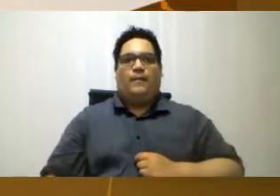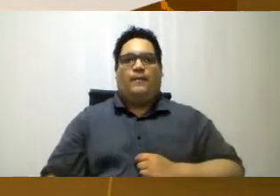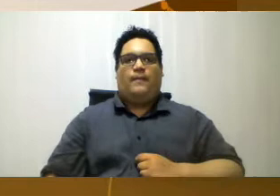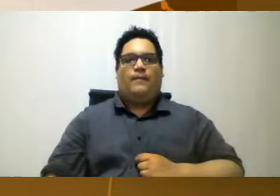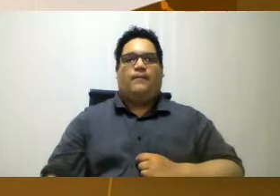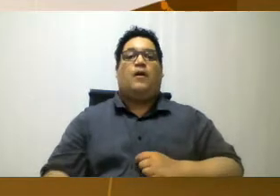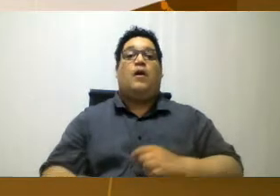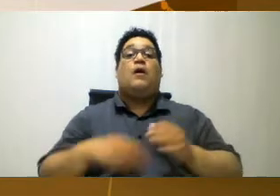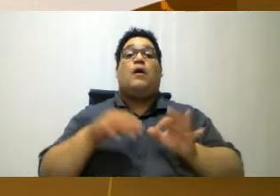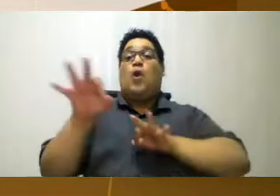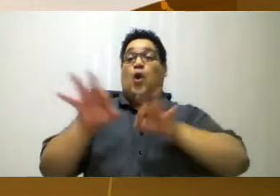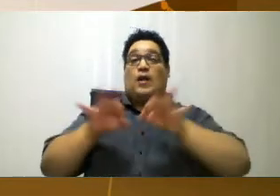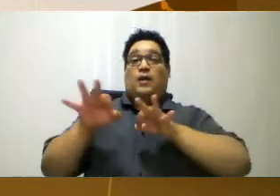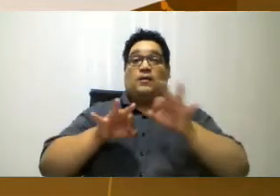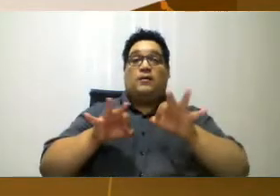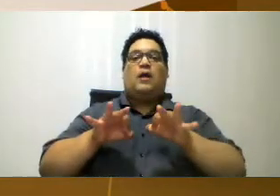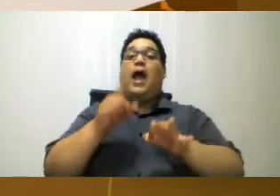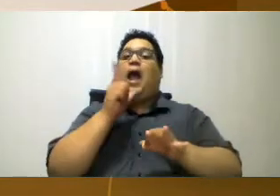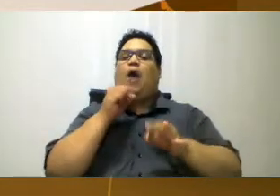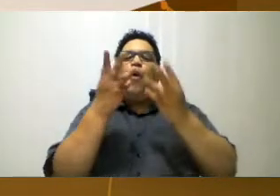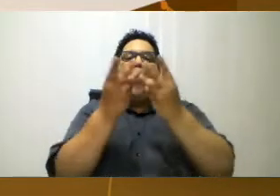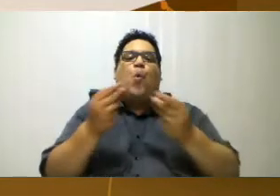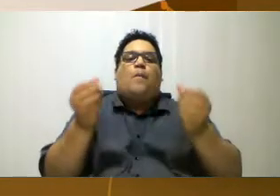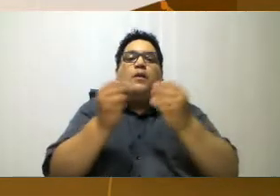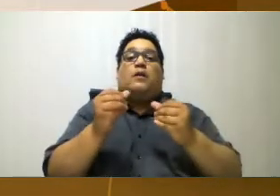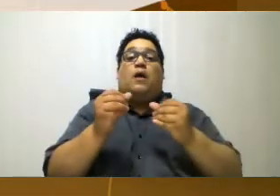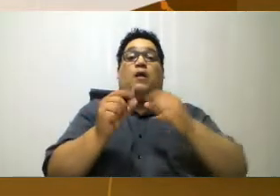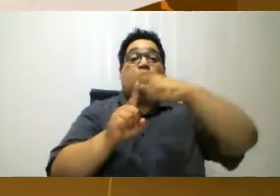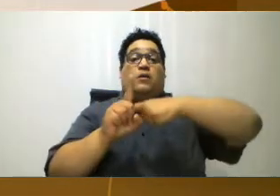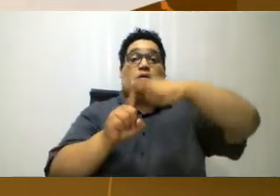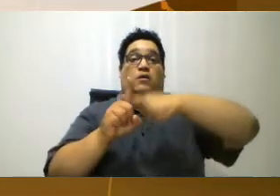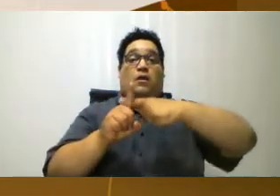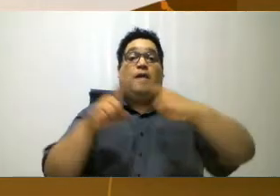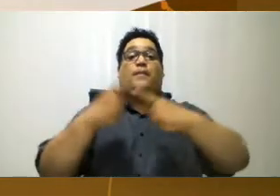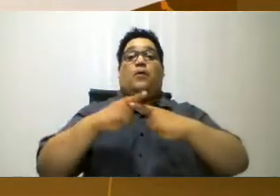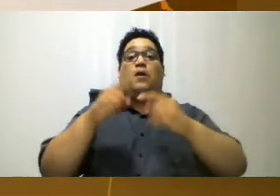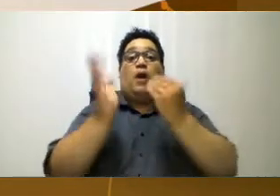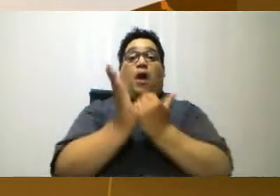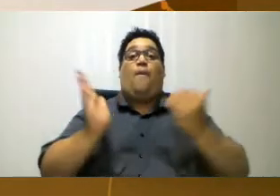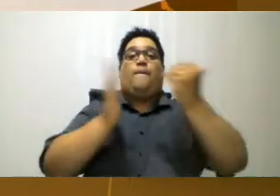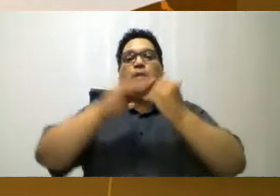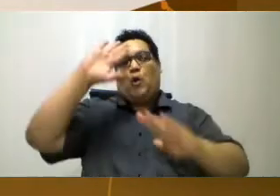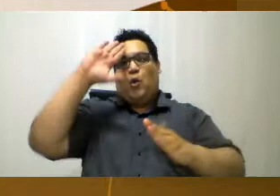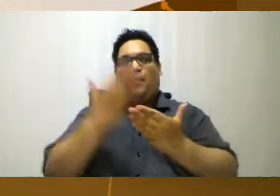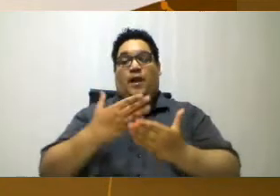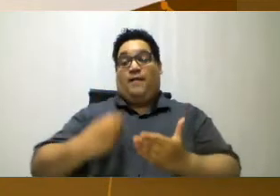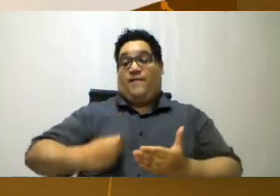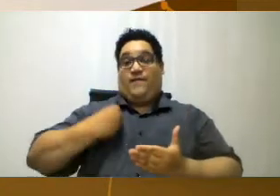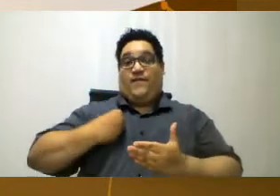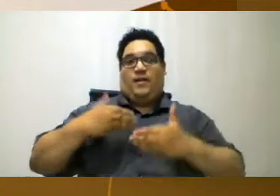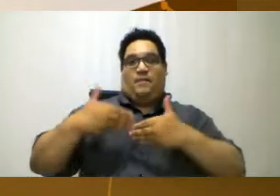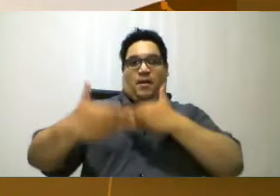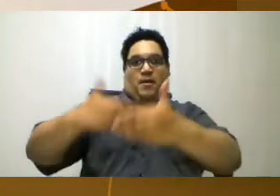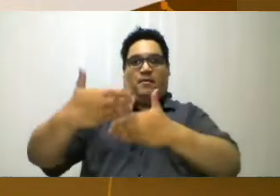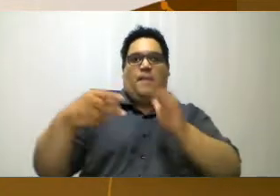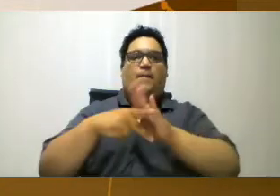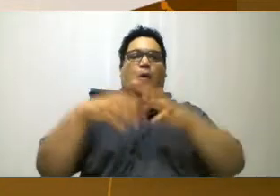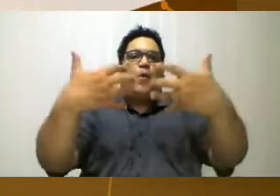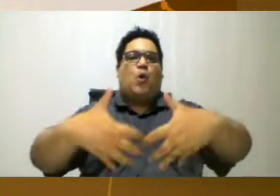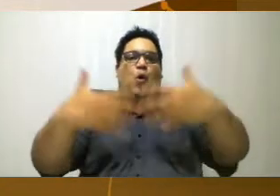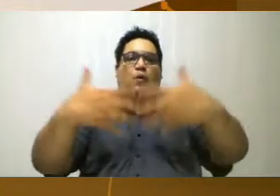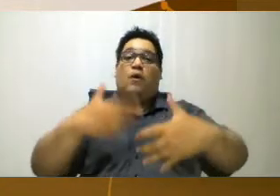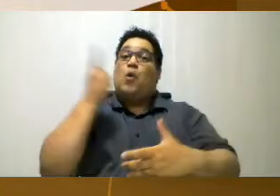questão da umidade, do teor de água, porque isso aumenta a confiabilidade e a expectativa de vida útil do equipamento, obviamente levando a